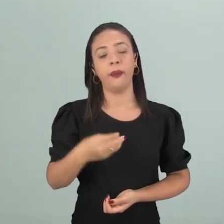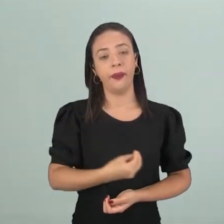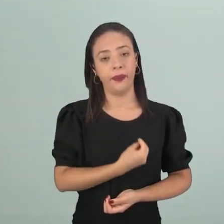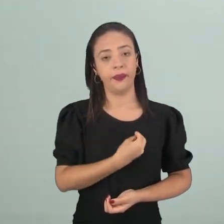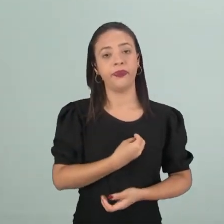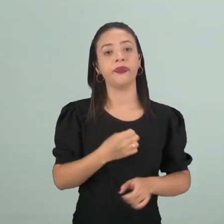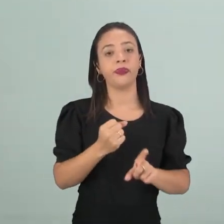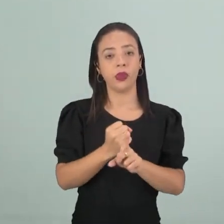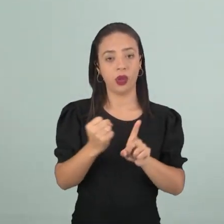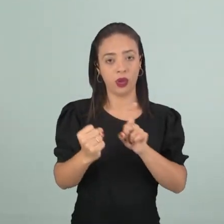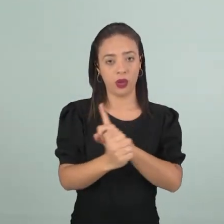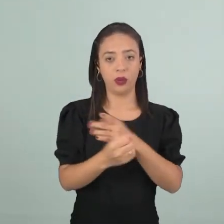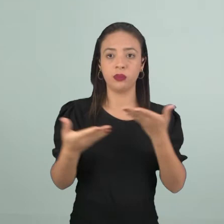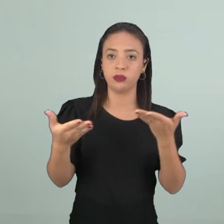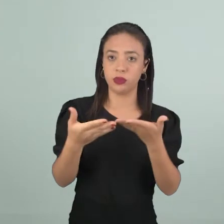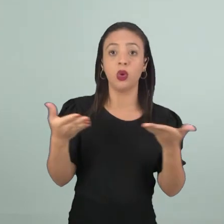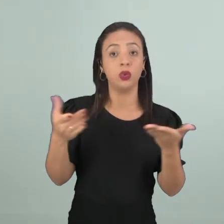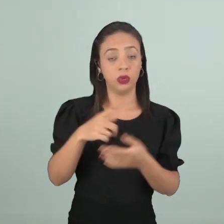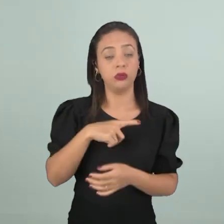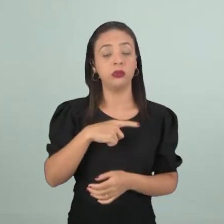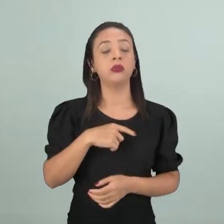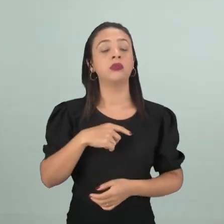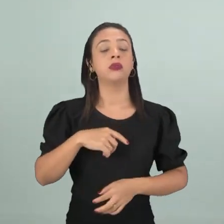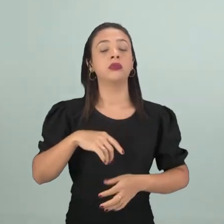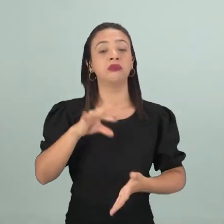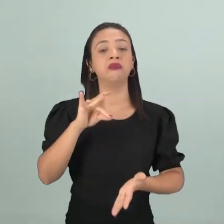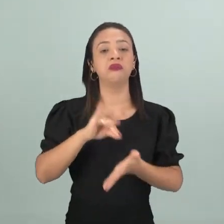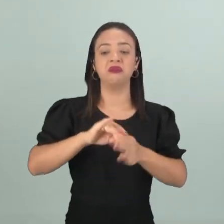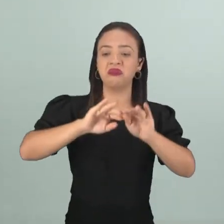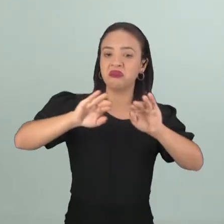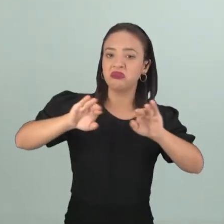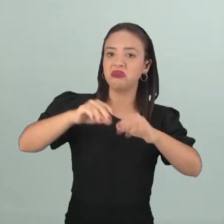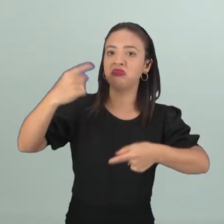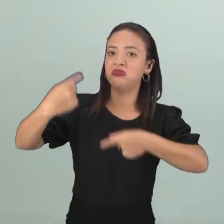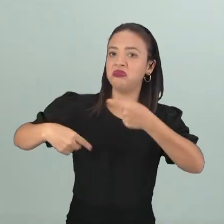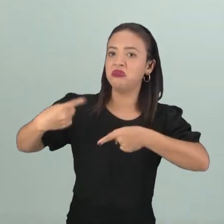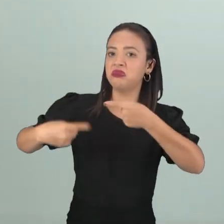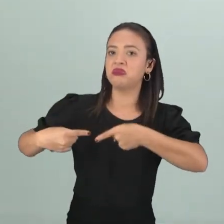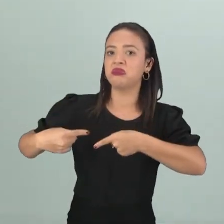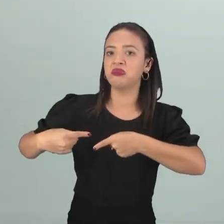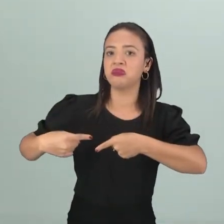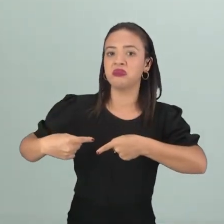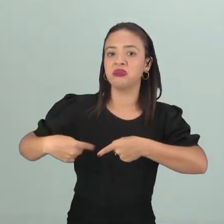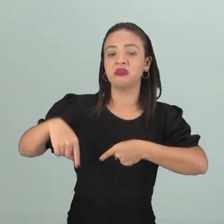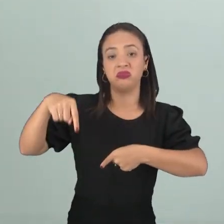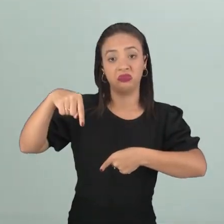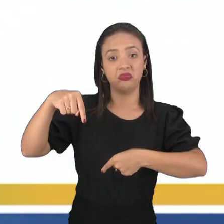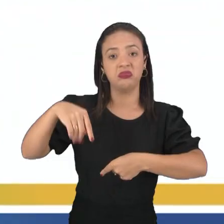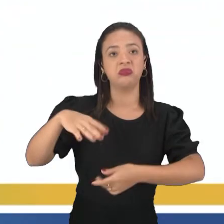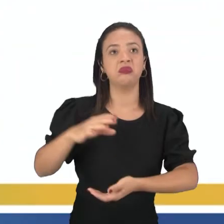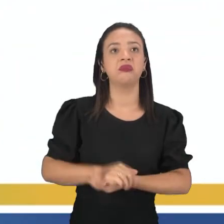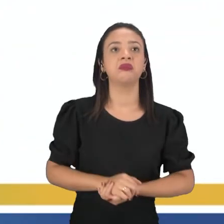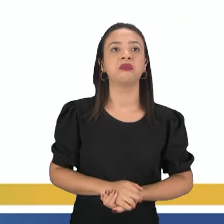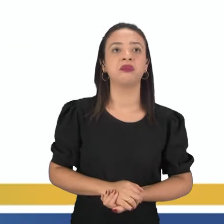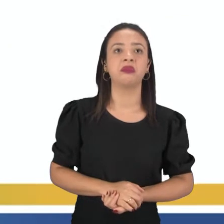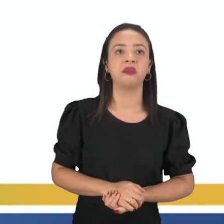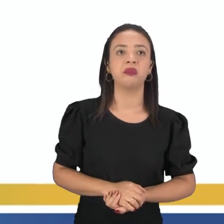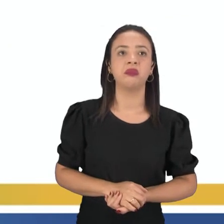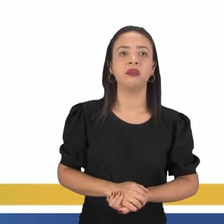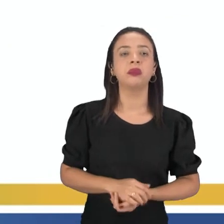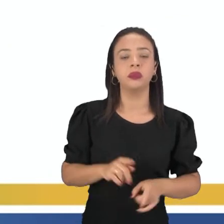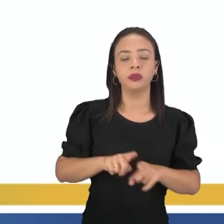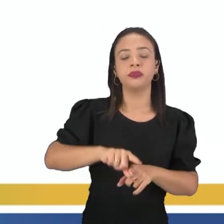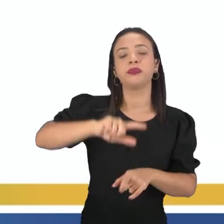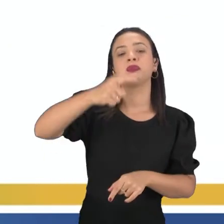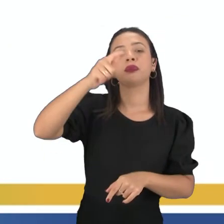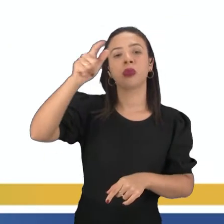sociedade atualmente, certo? A gente tem essa divisão política muito bem definida no nosso estado atualmente, e em outros lugares do